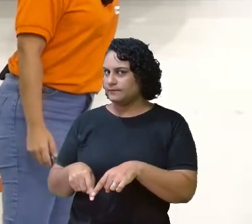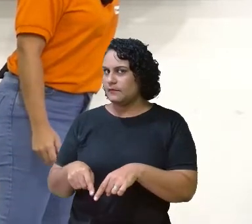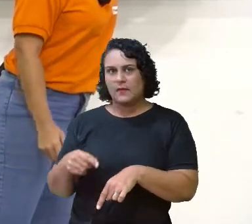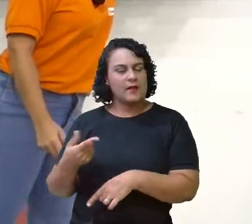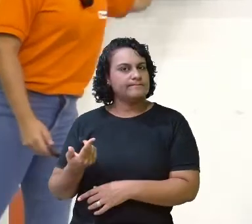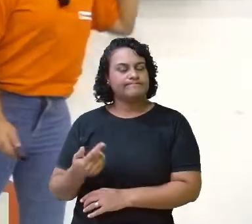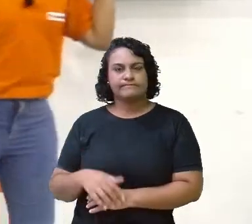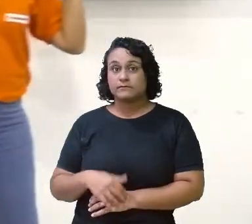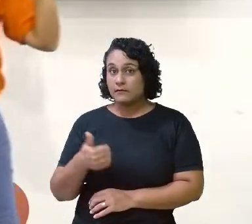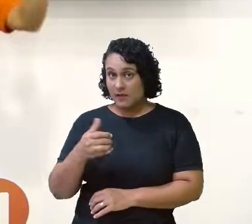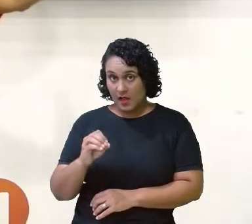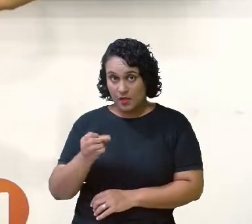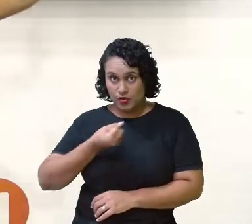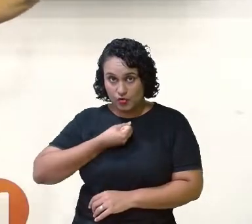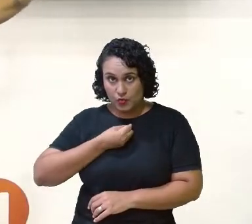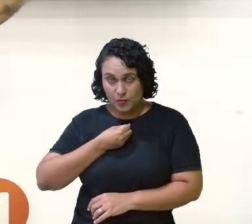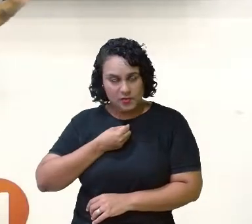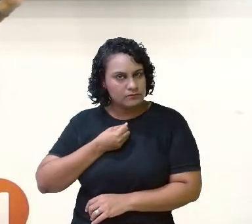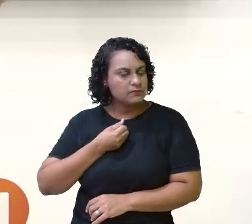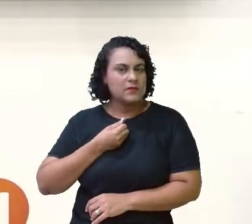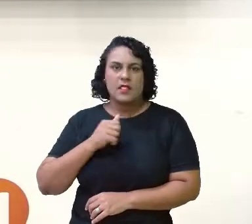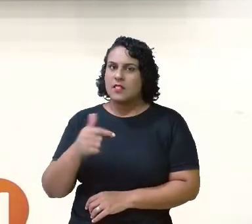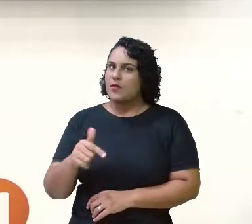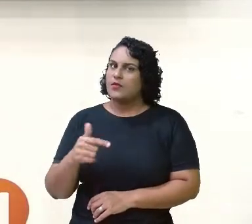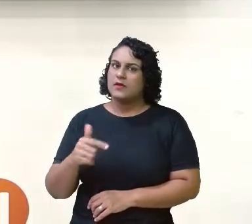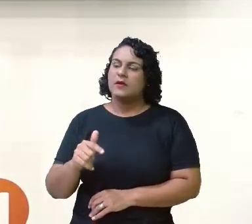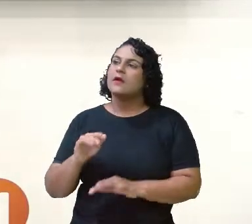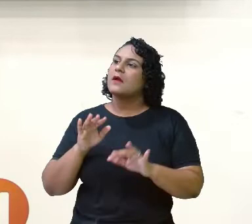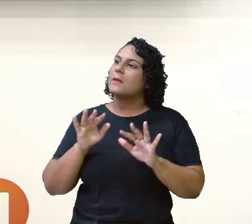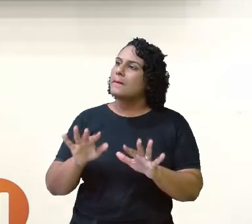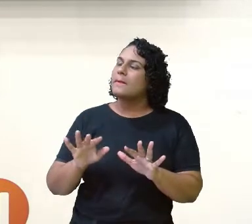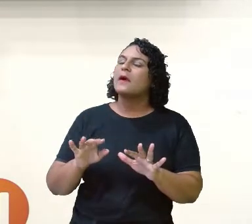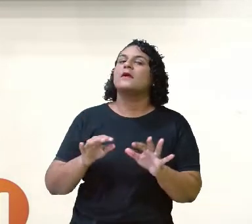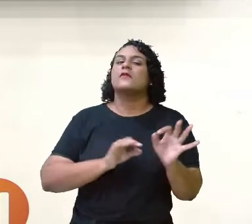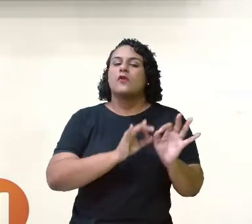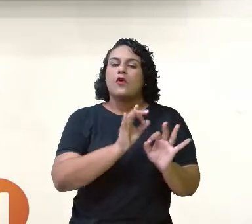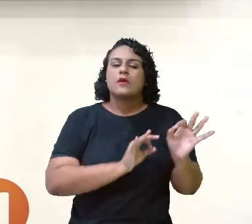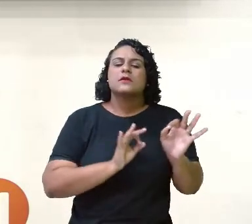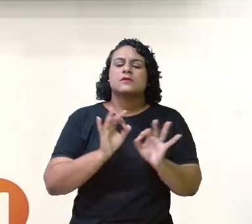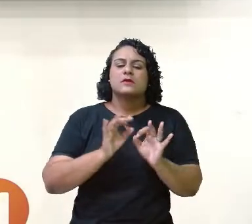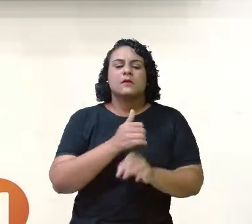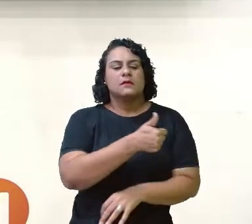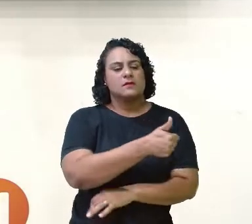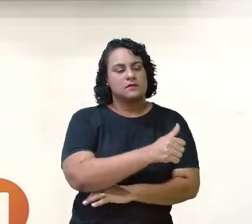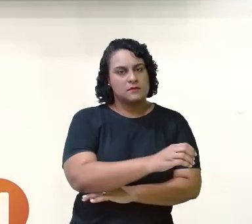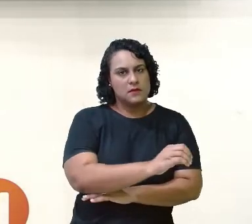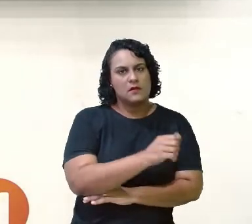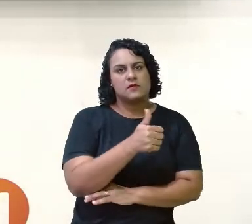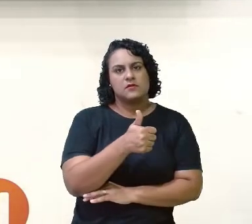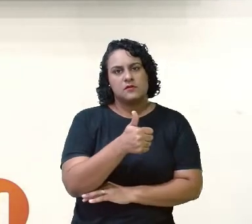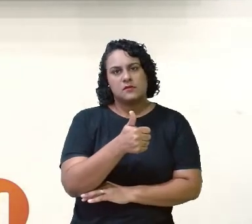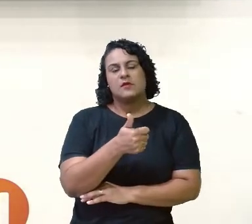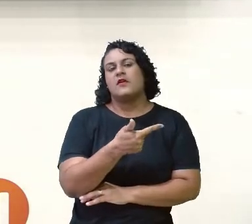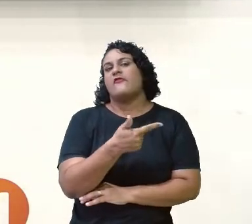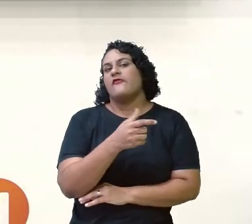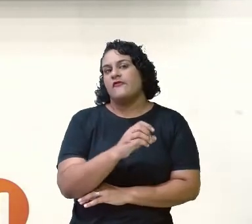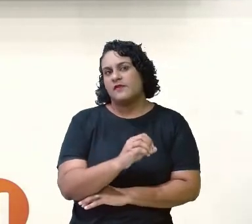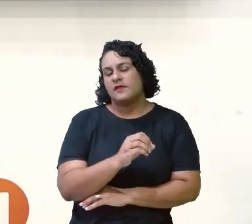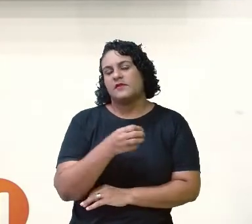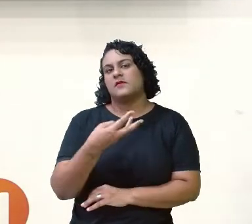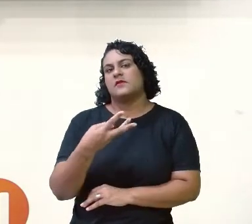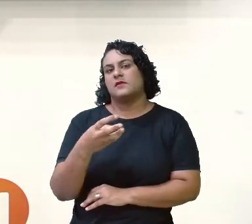não tem 10. Mas eu deixei separadinho, né? Fui agrupando de 10 em 10, ó. 10,